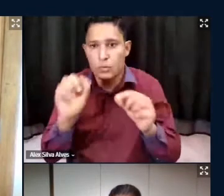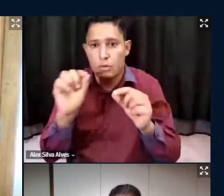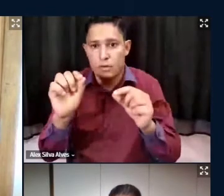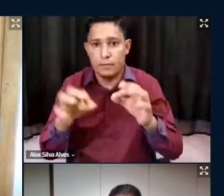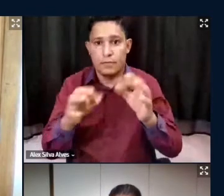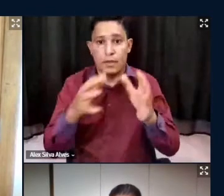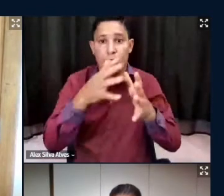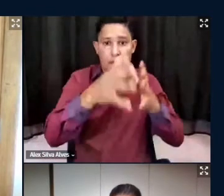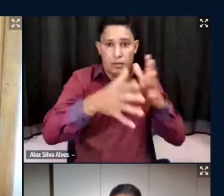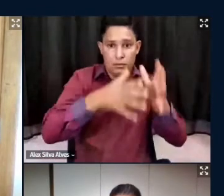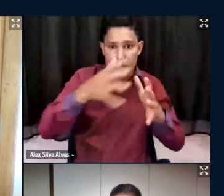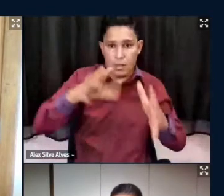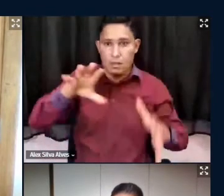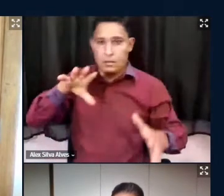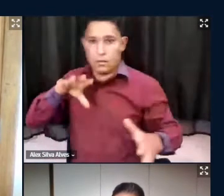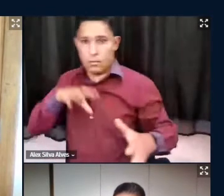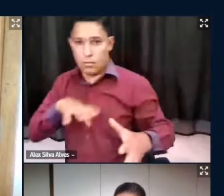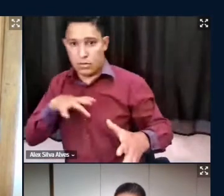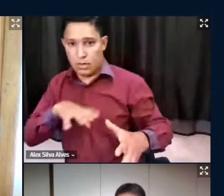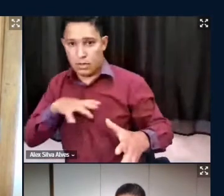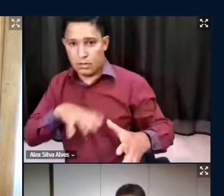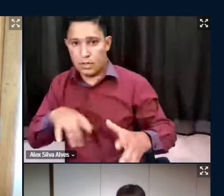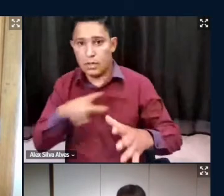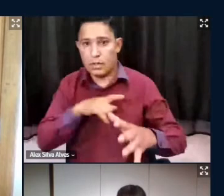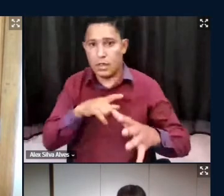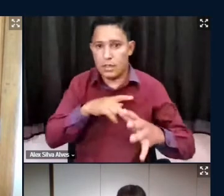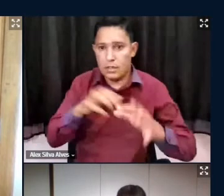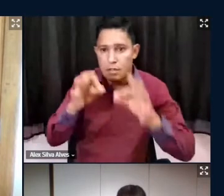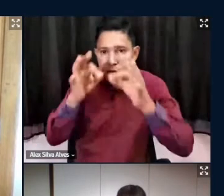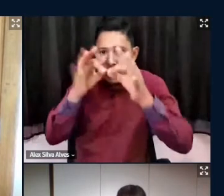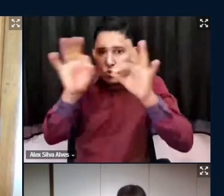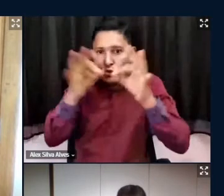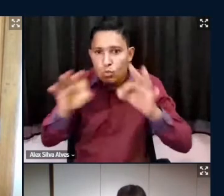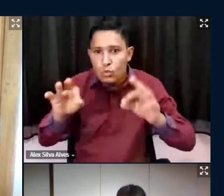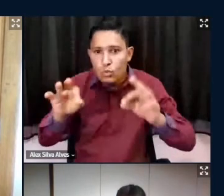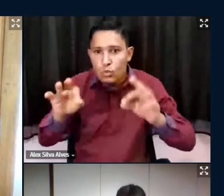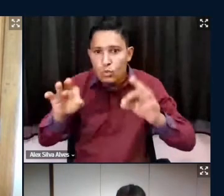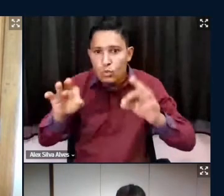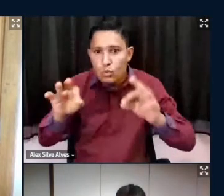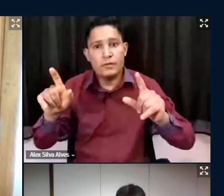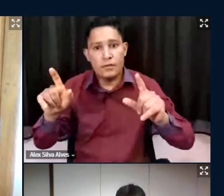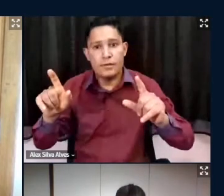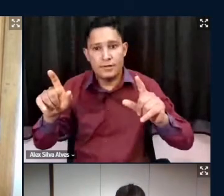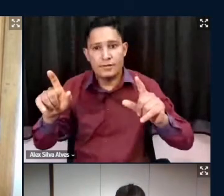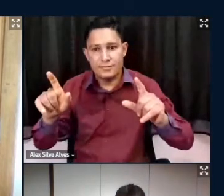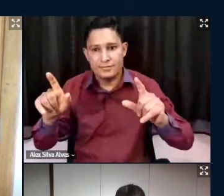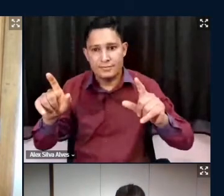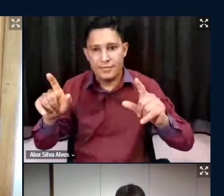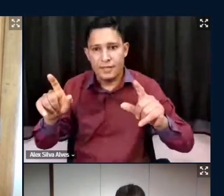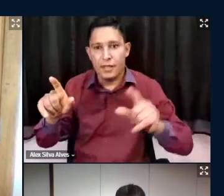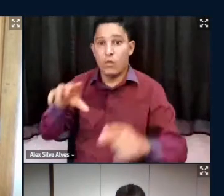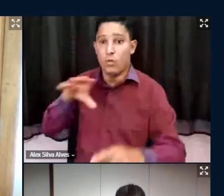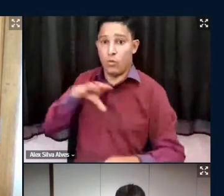Bem, em relação à sintaxe, a gente tem a sintaxe da língua